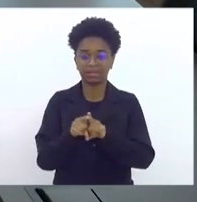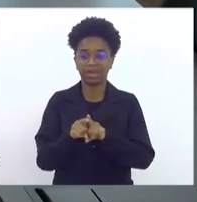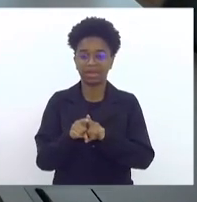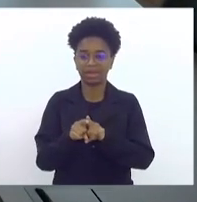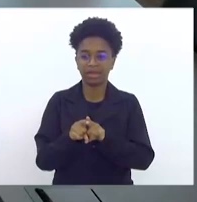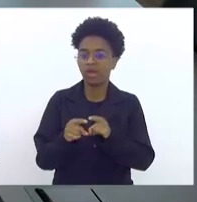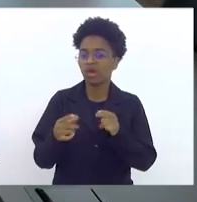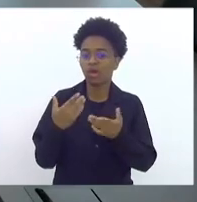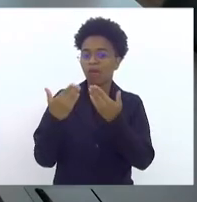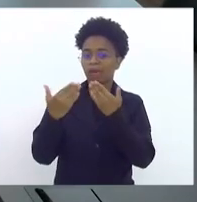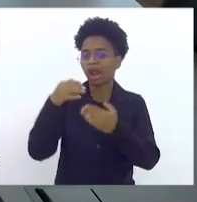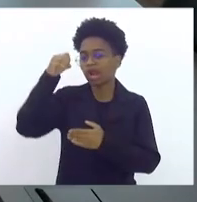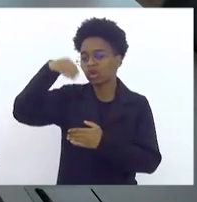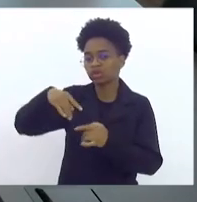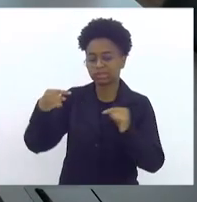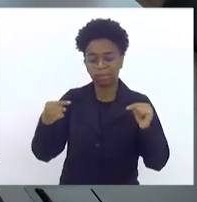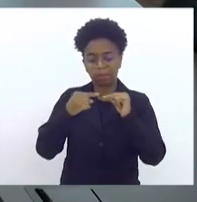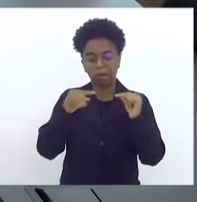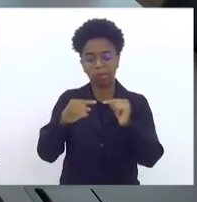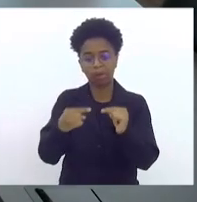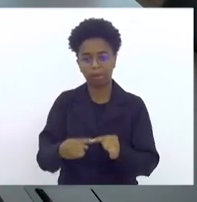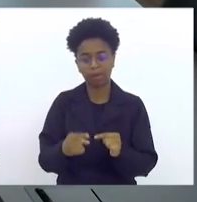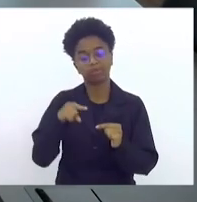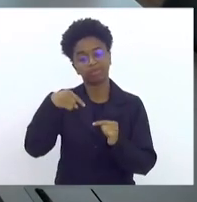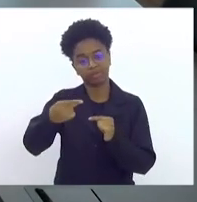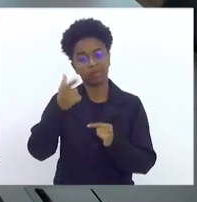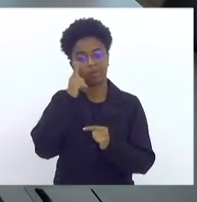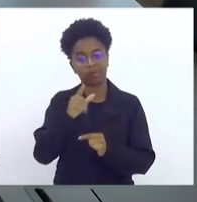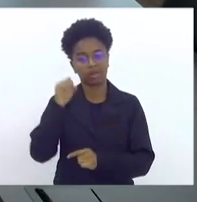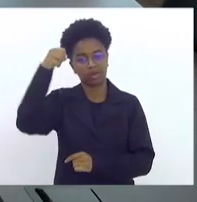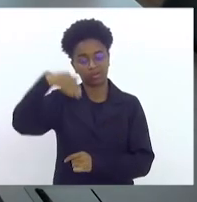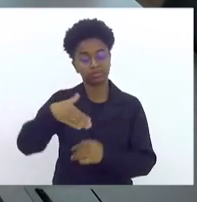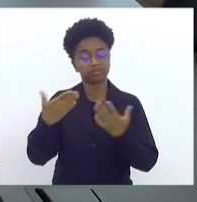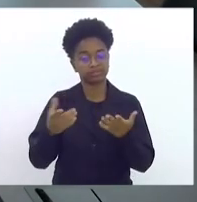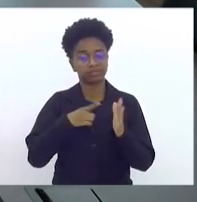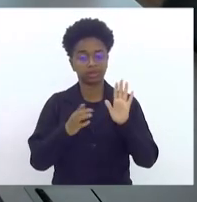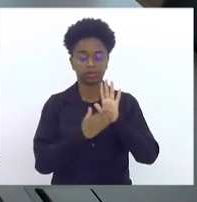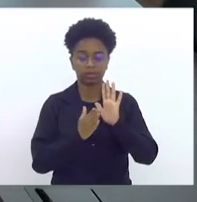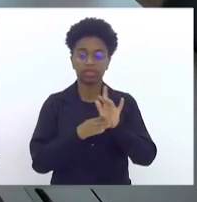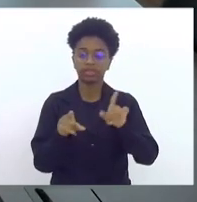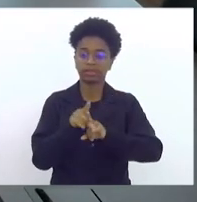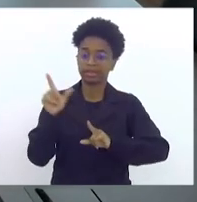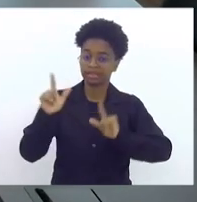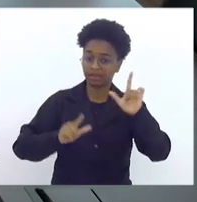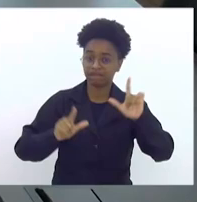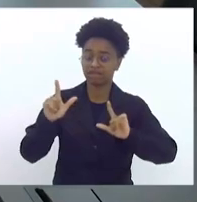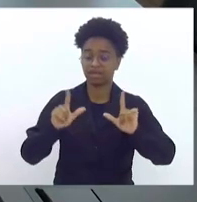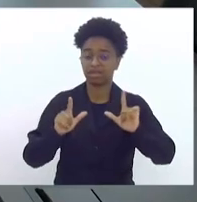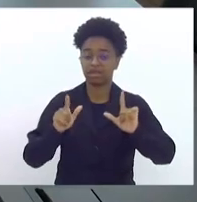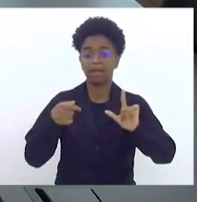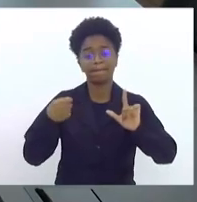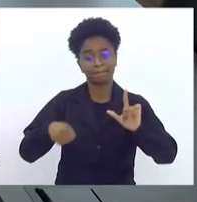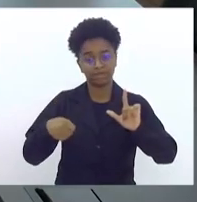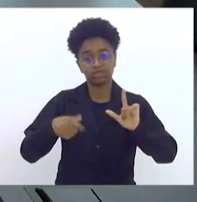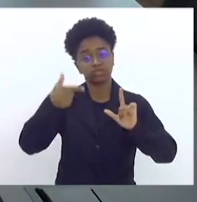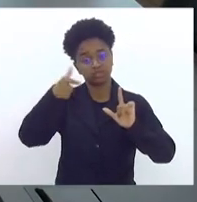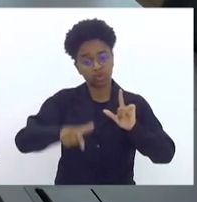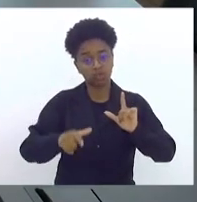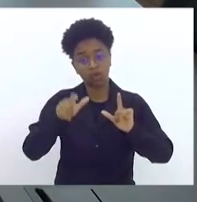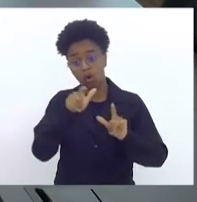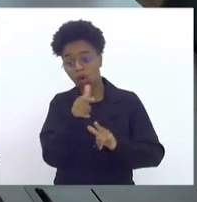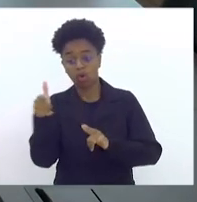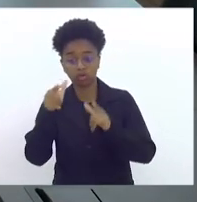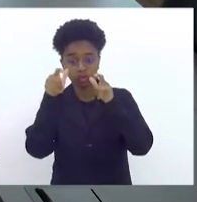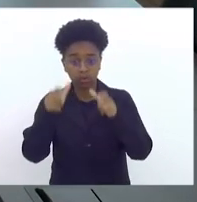com a força de todos então nós tivermos feitos essa proposta e a questão da TV foi abrindo mais um canal porque